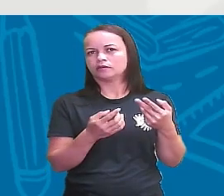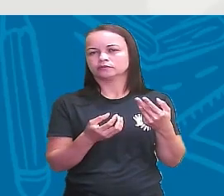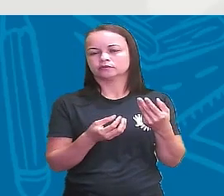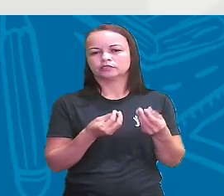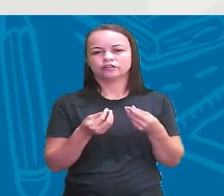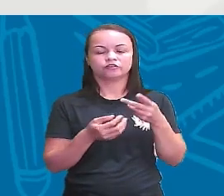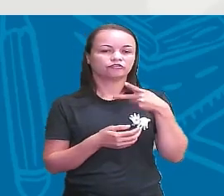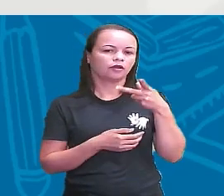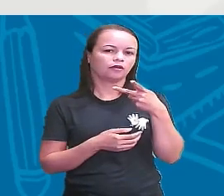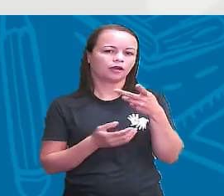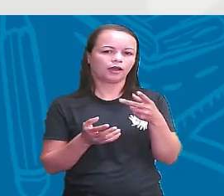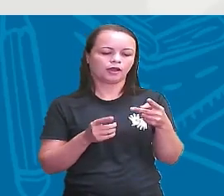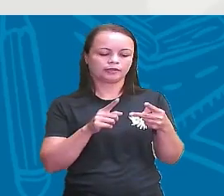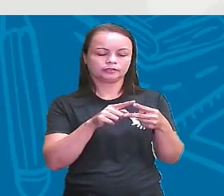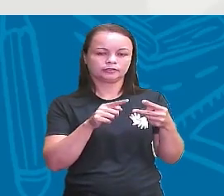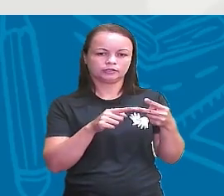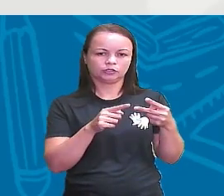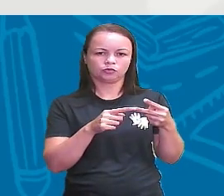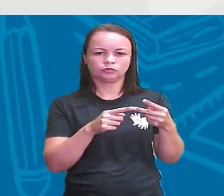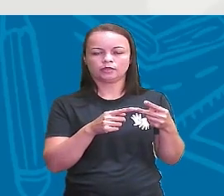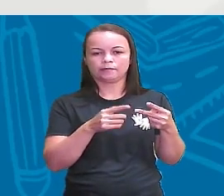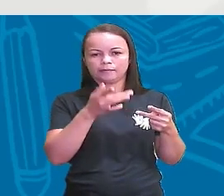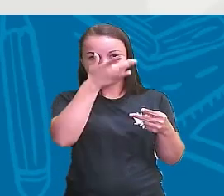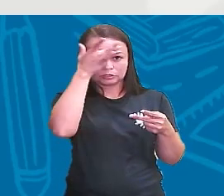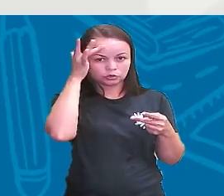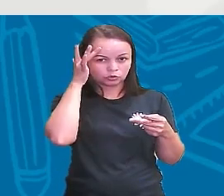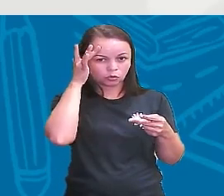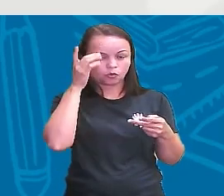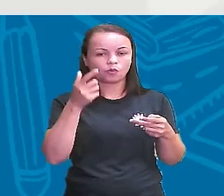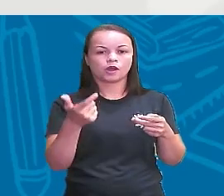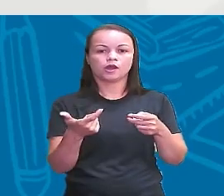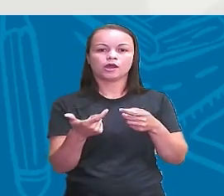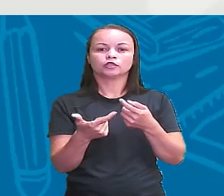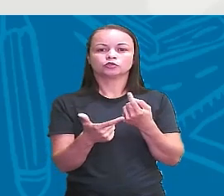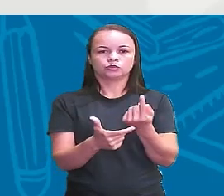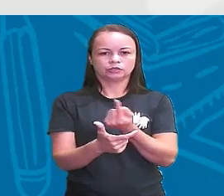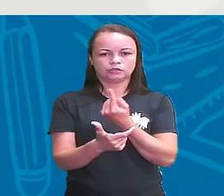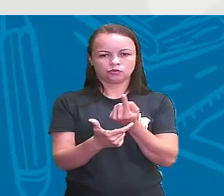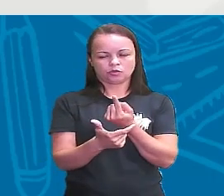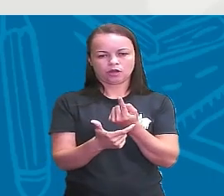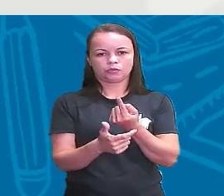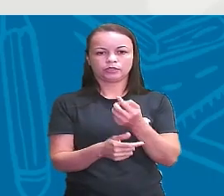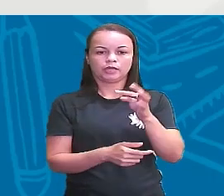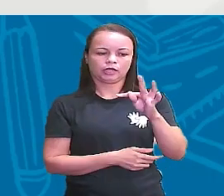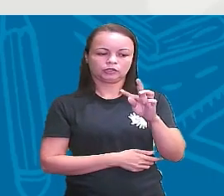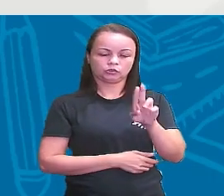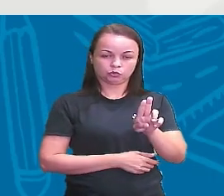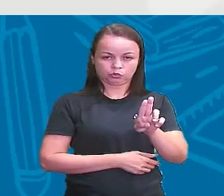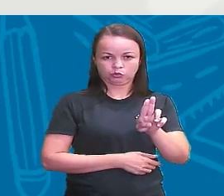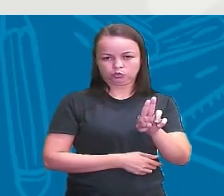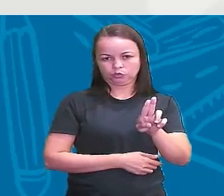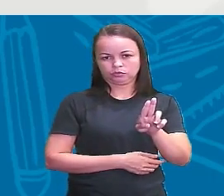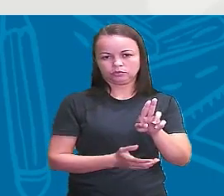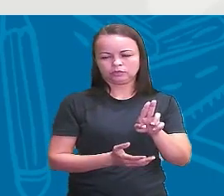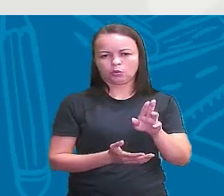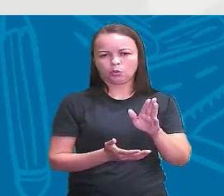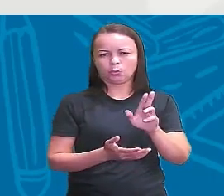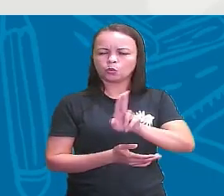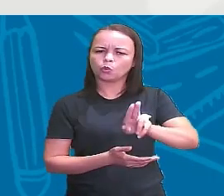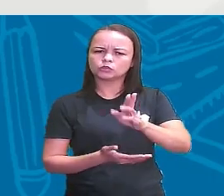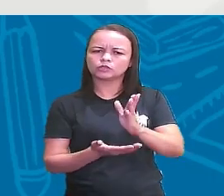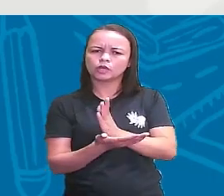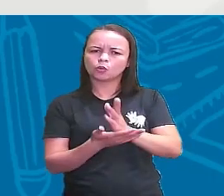De falar a segunda pessoa do singular, que é o tu, que é usado em alguns países,